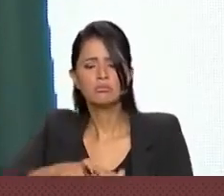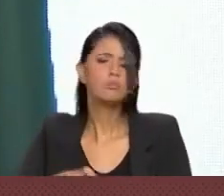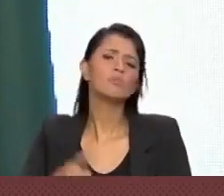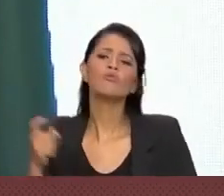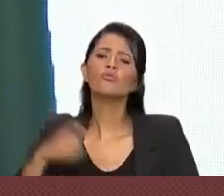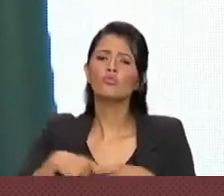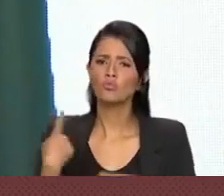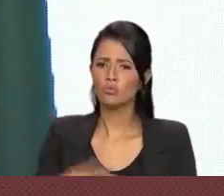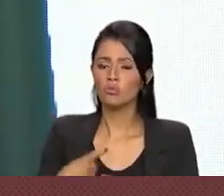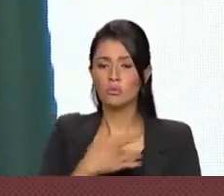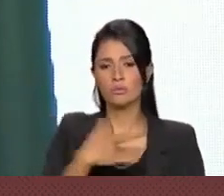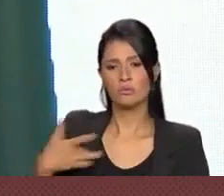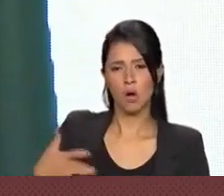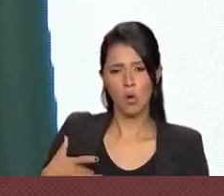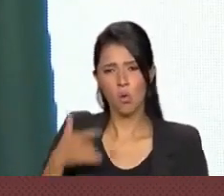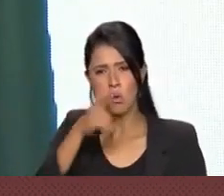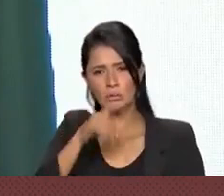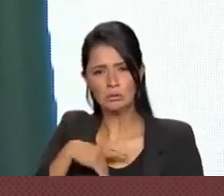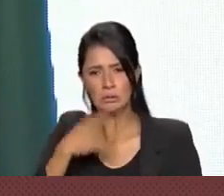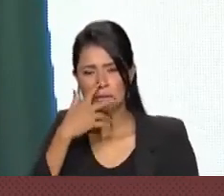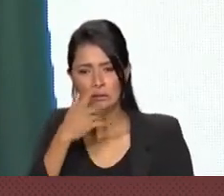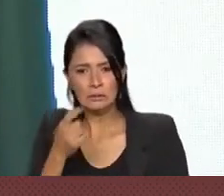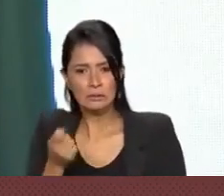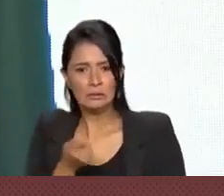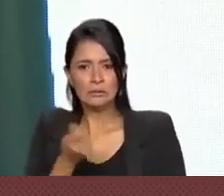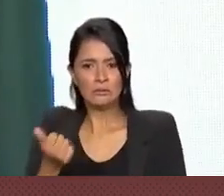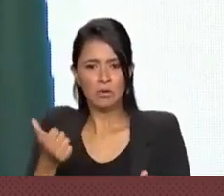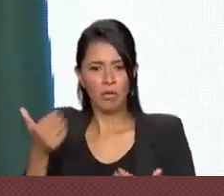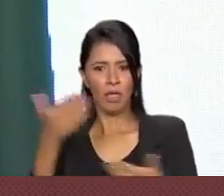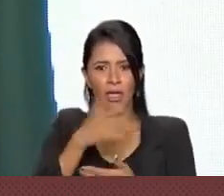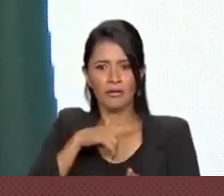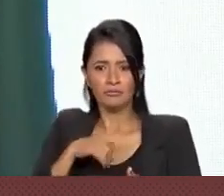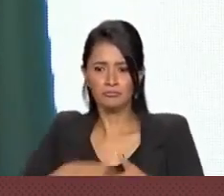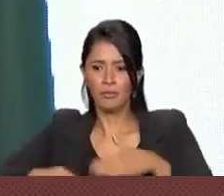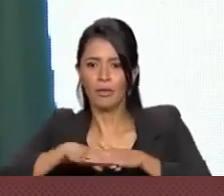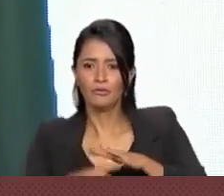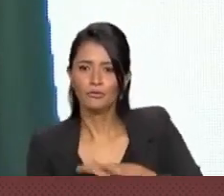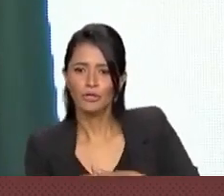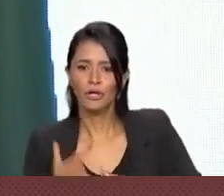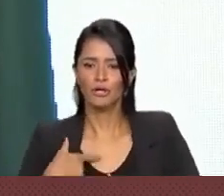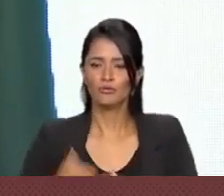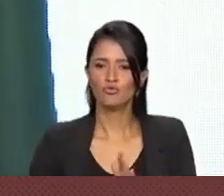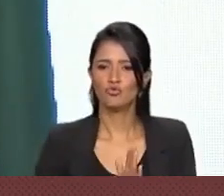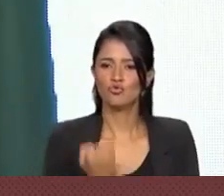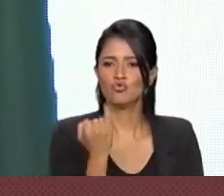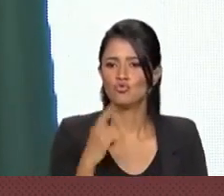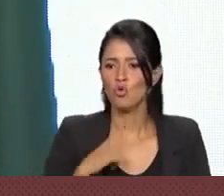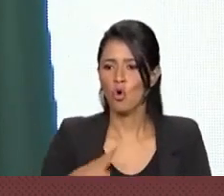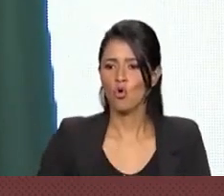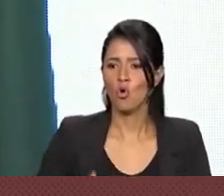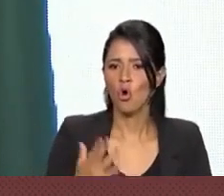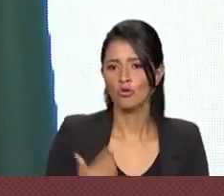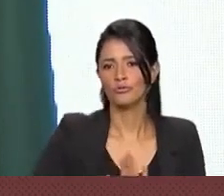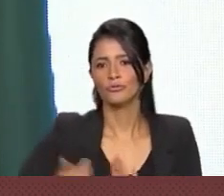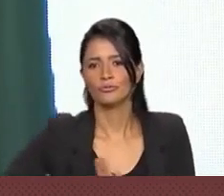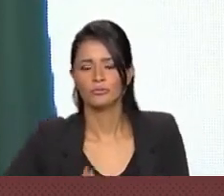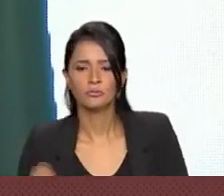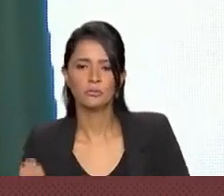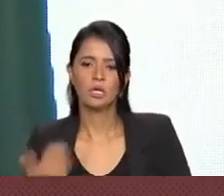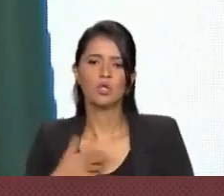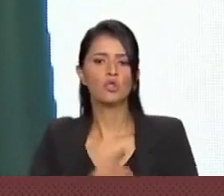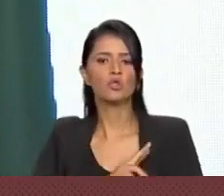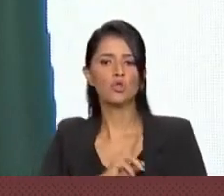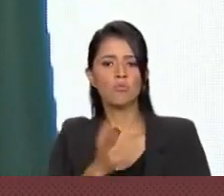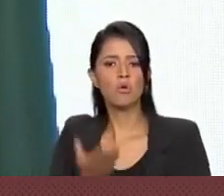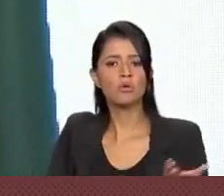a saúde não pode ser refém de teto de gastos, juros altos ou cortes orçamentários em nome de